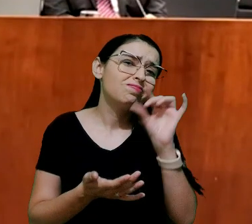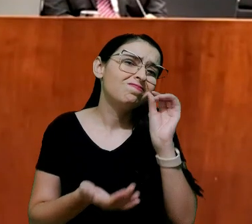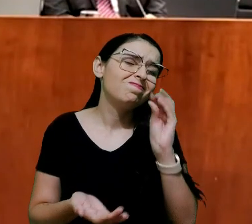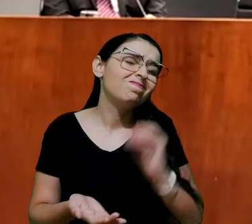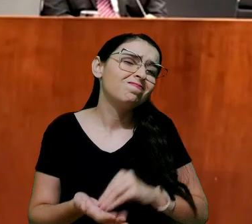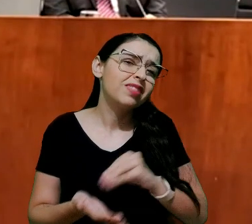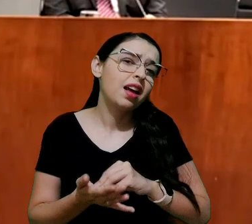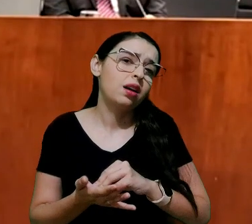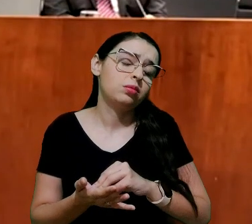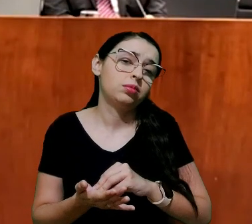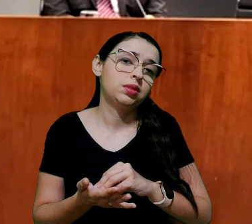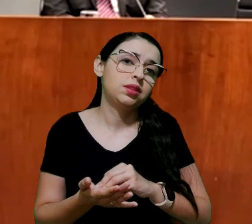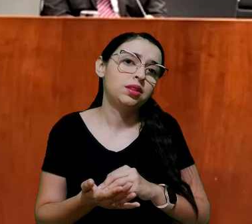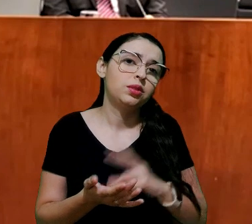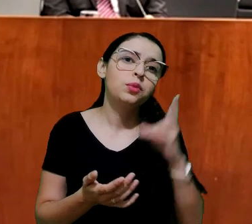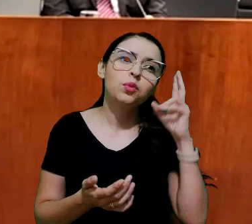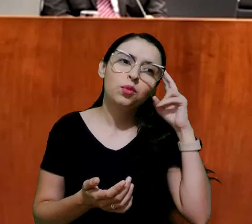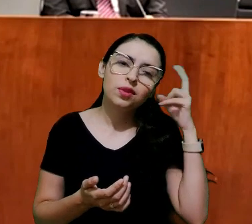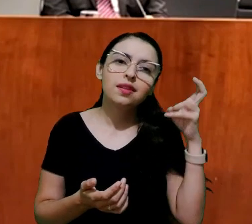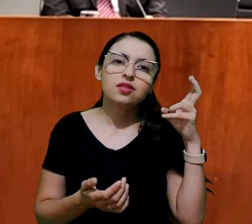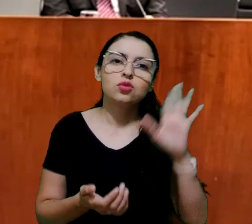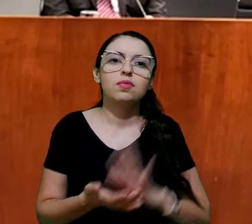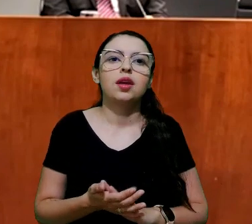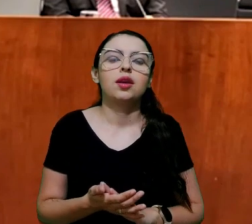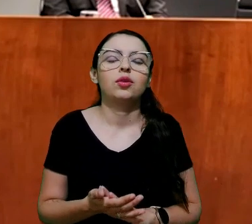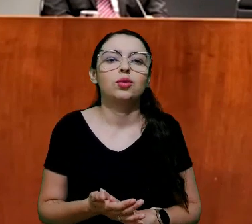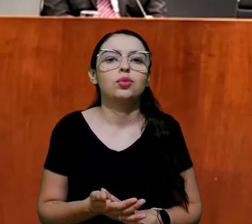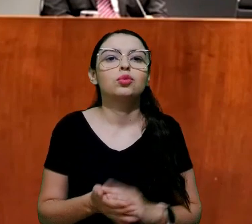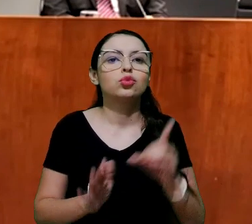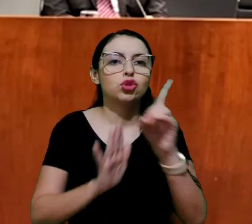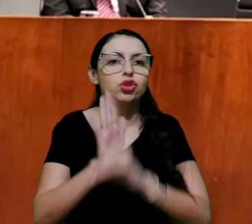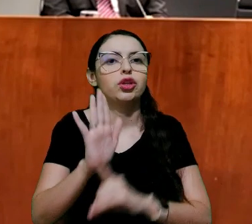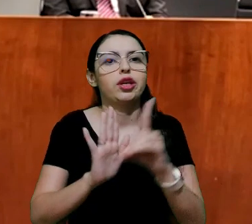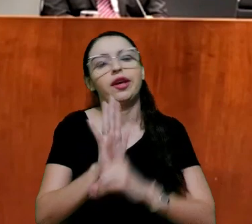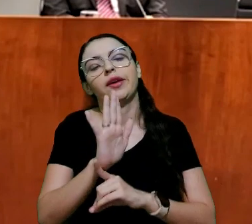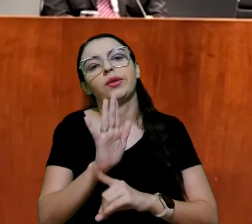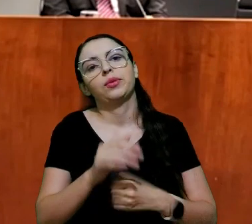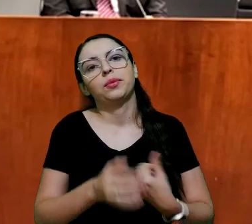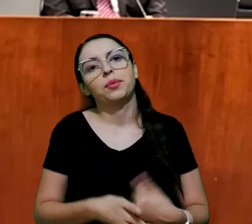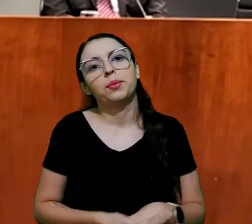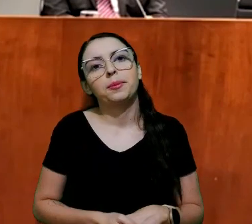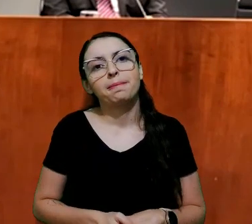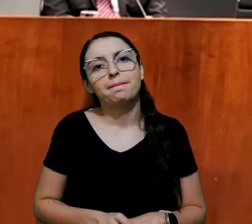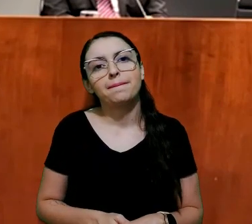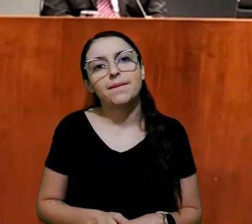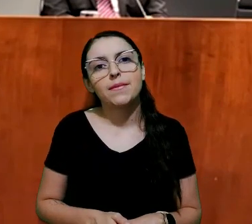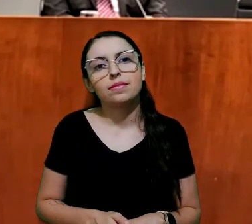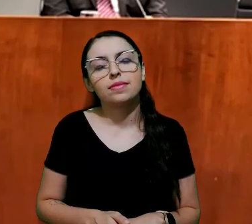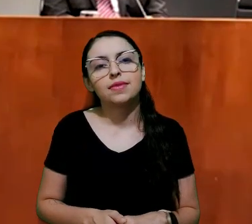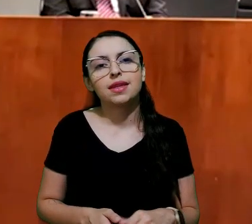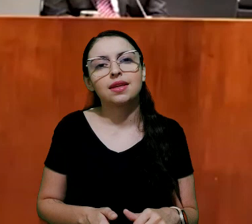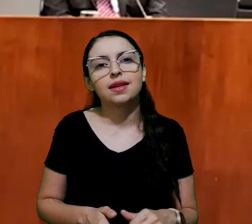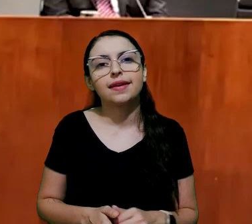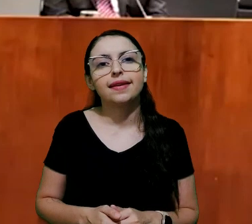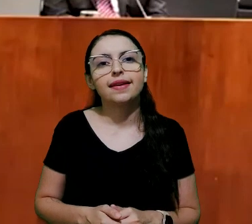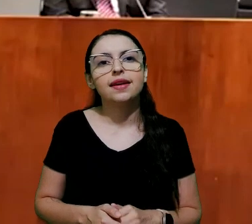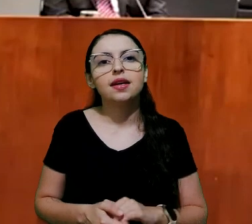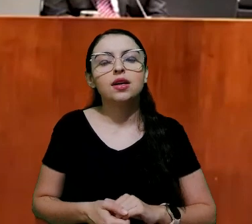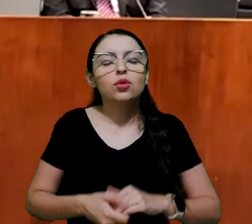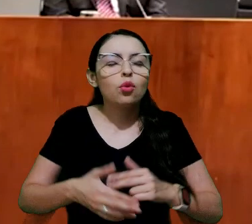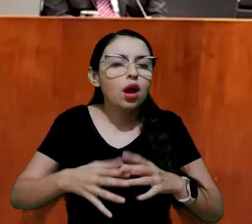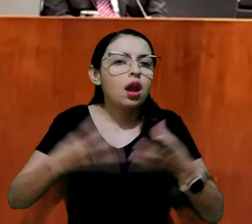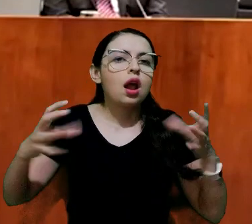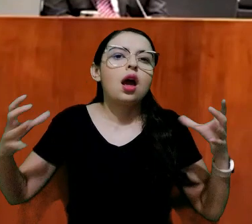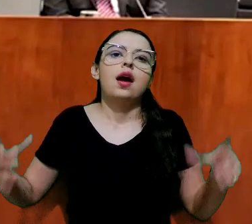reconhecido como. E ser herdeiro necessário é uma posição jurídica de tal repercussão